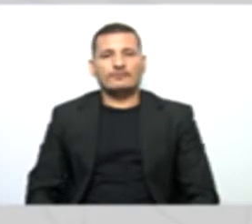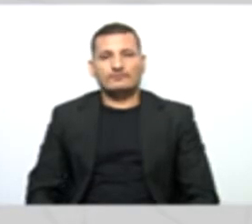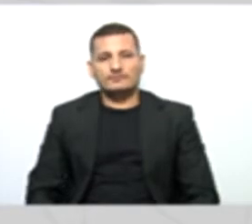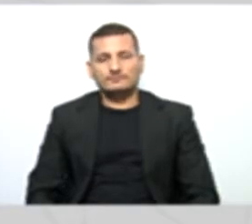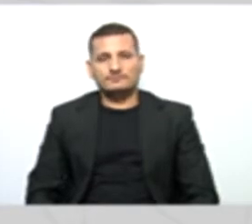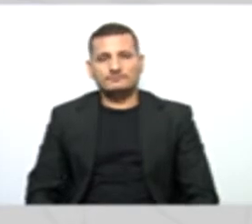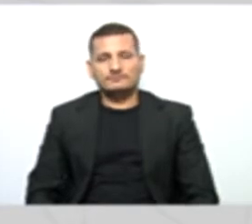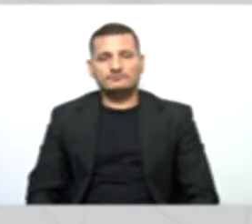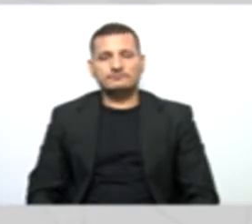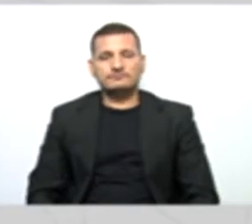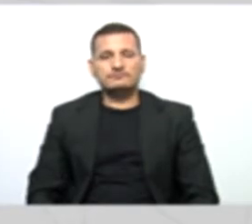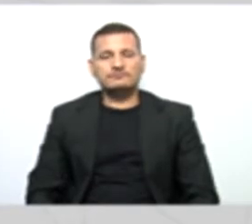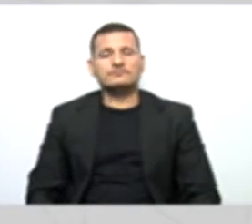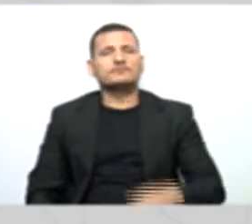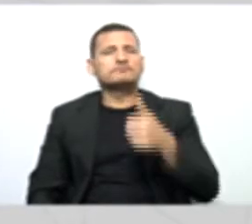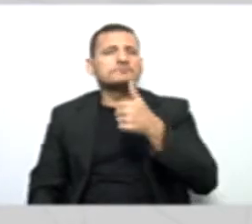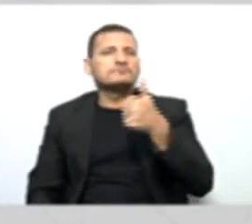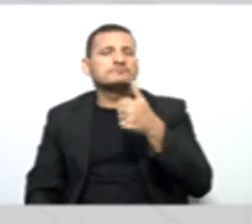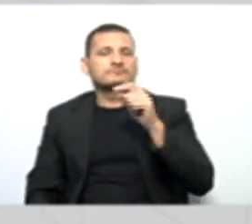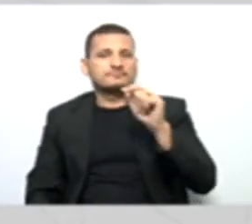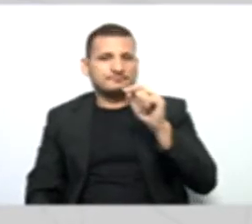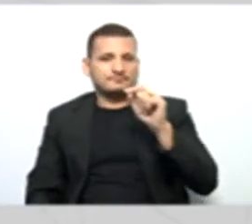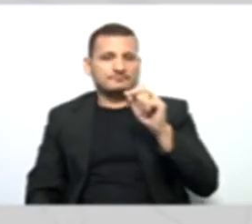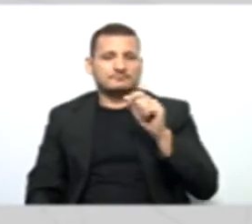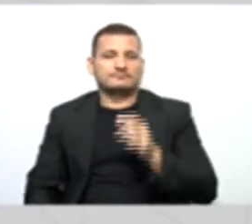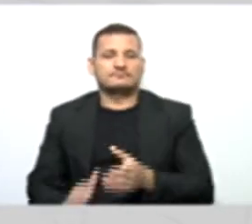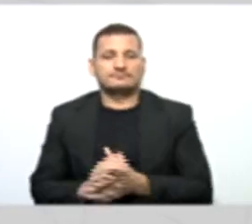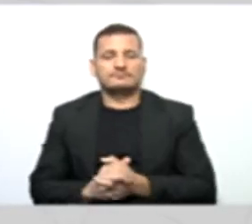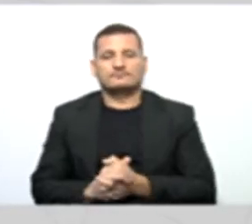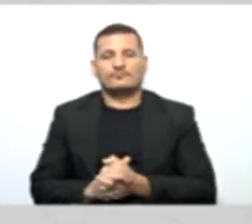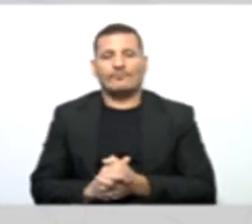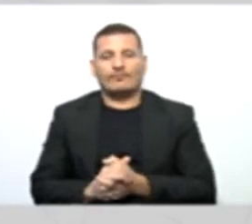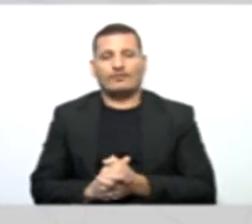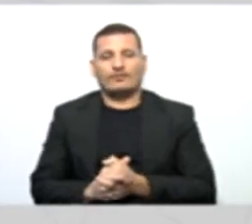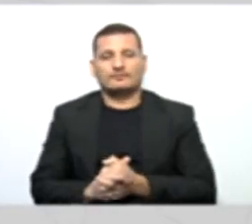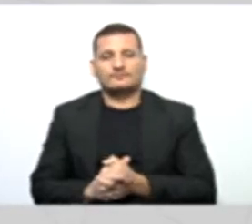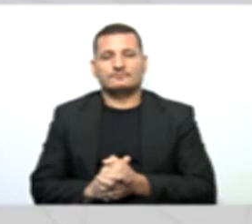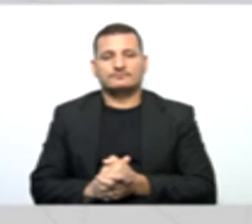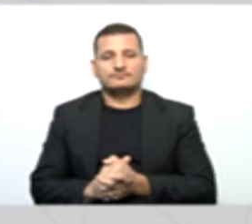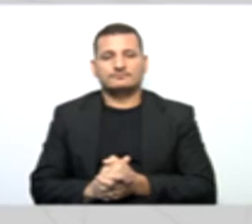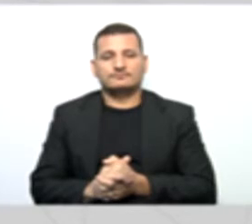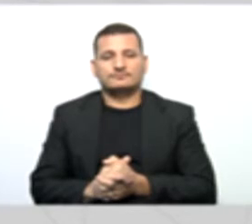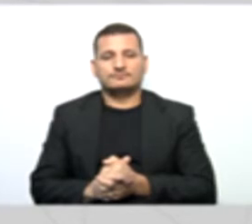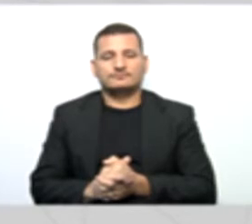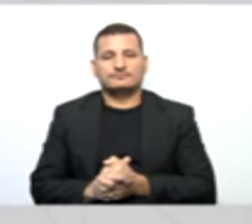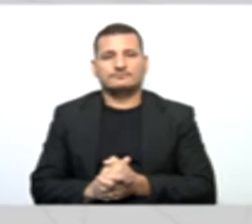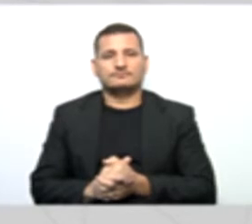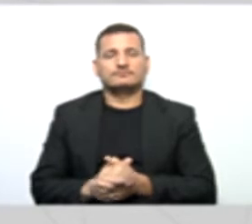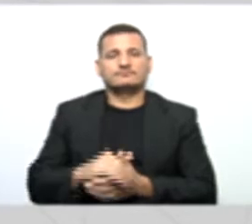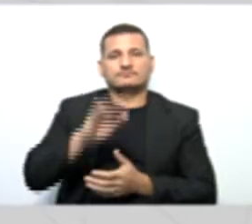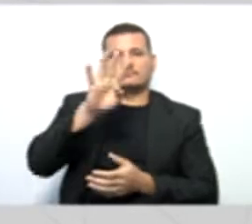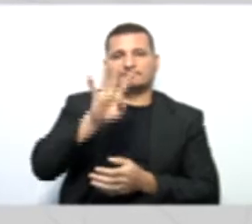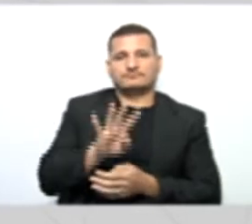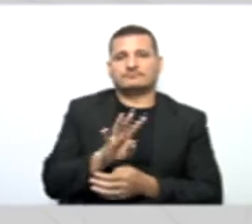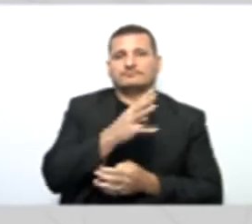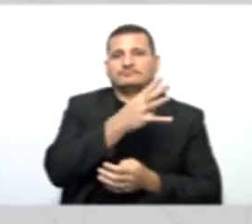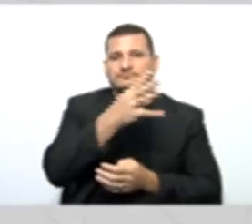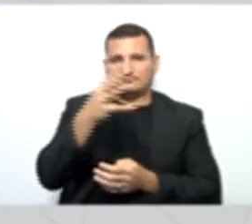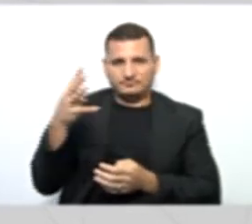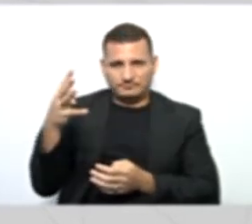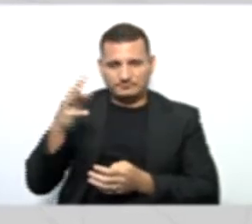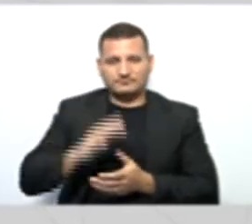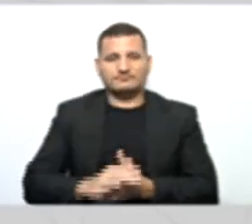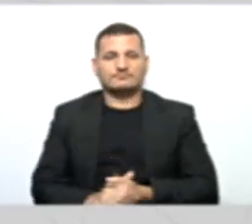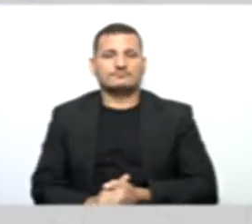Vimos lá que a primeira coisa que você deveria fazer seria criar uma tabelinha, certo?